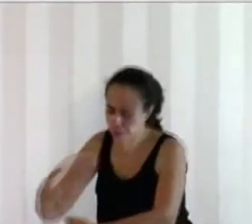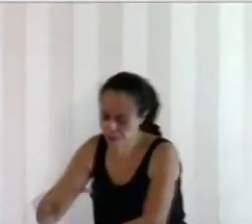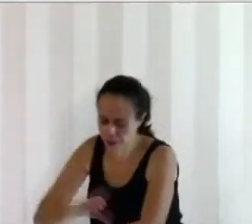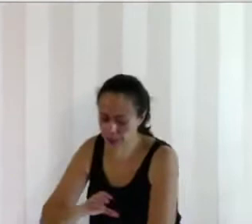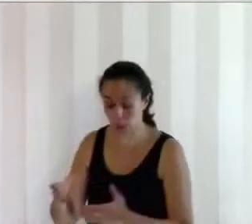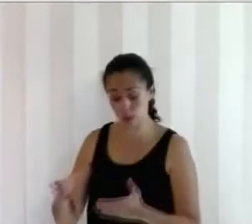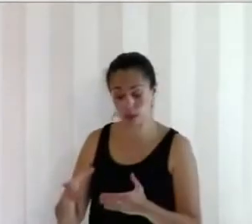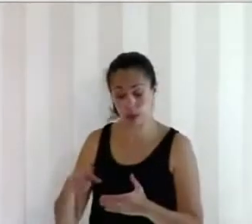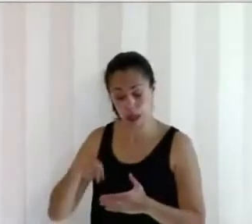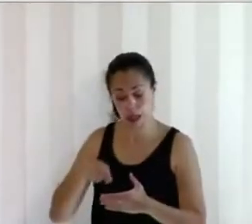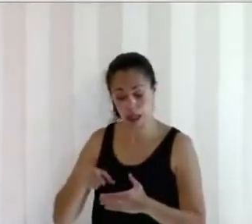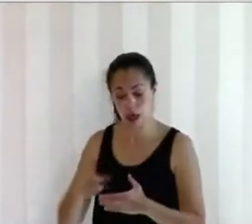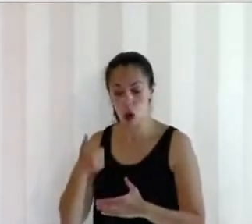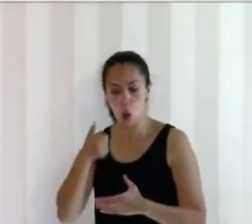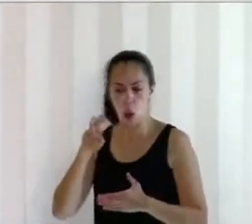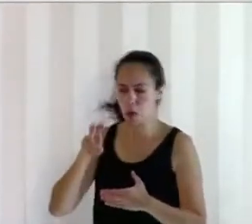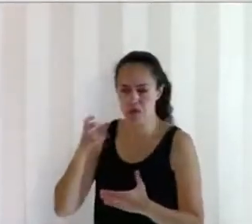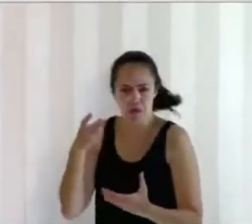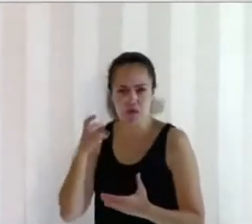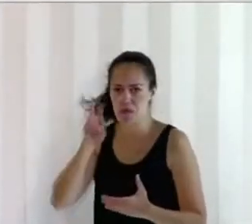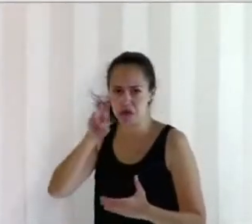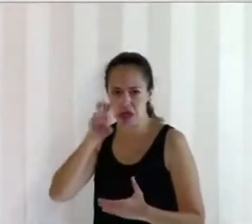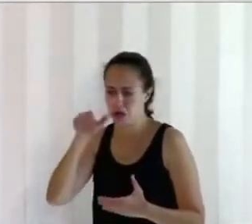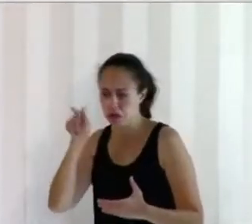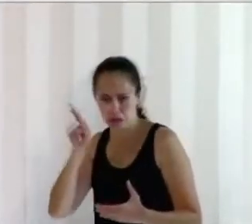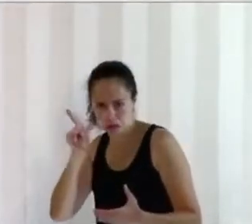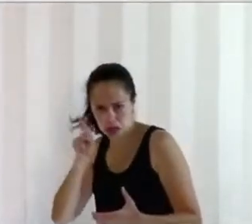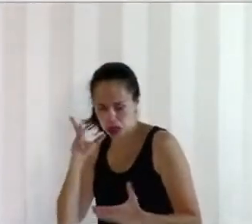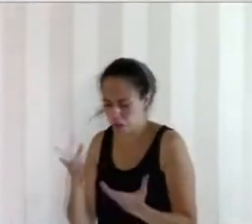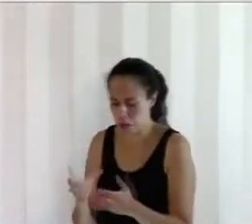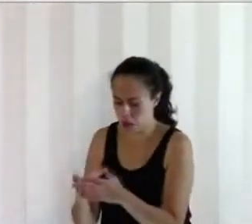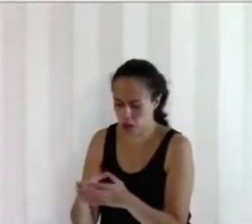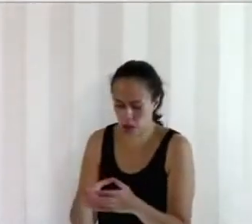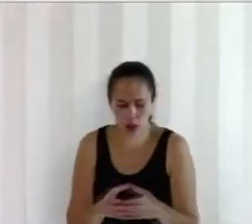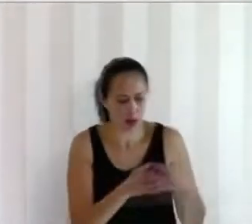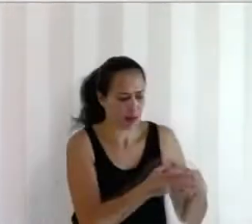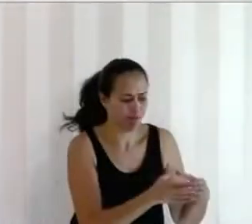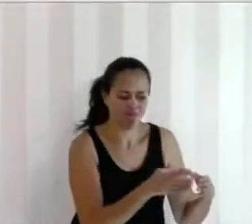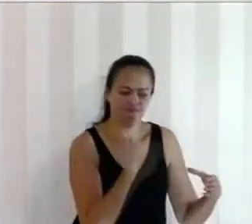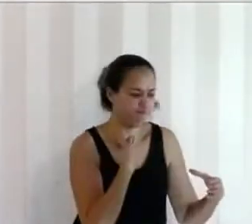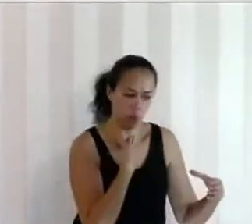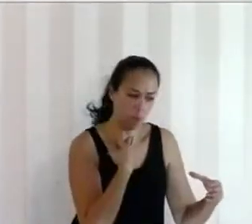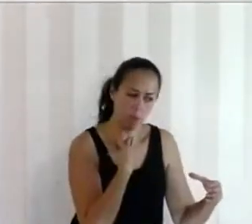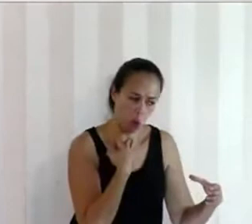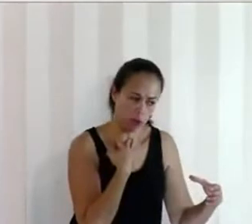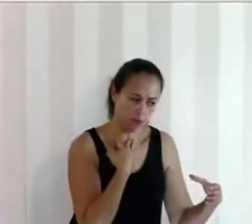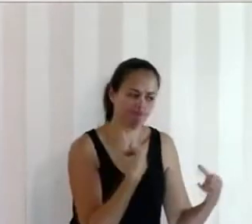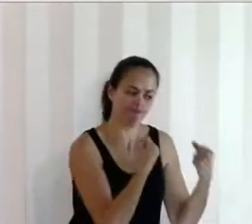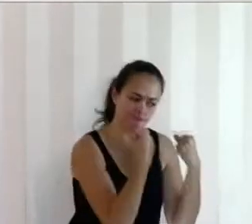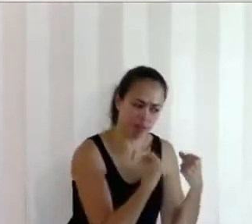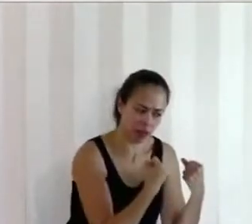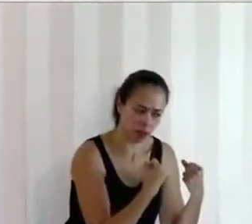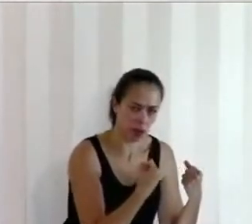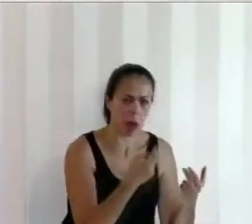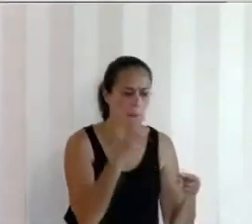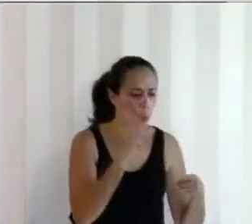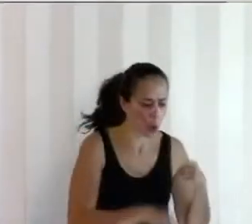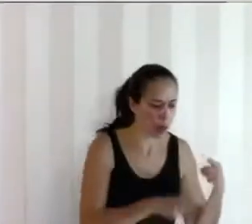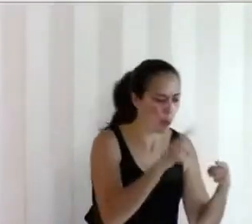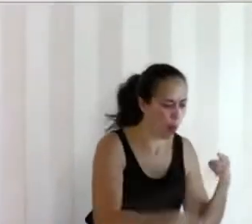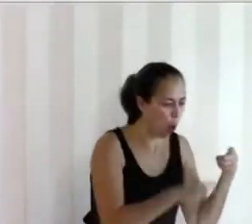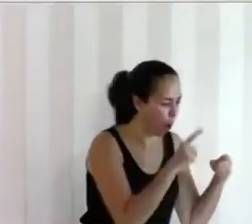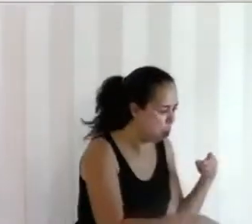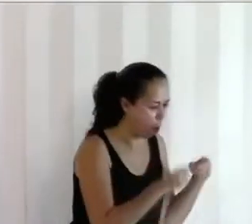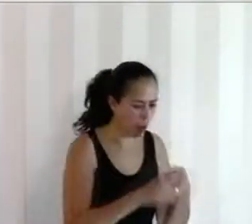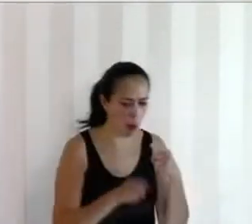tornou regra. Papel para escrever, o máximo para 1 página. Aliás, eles